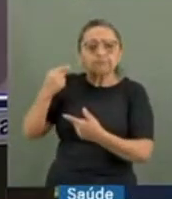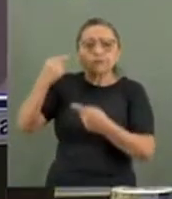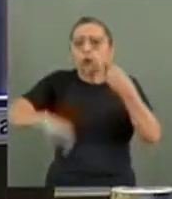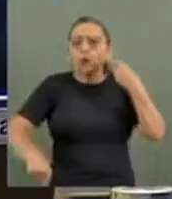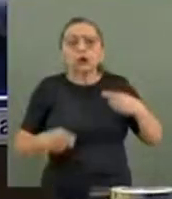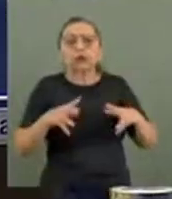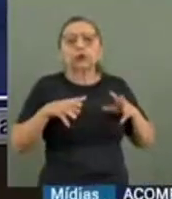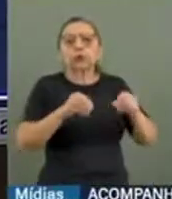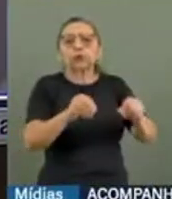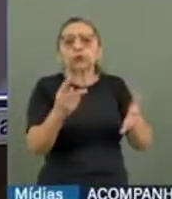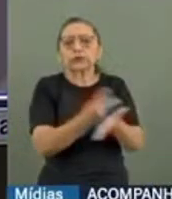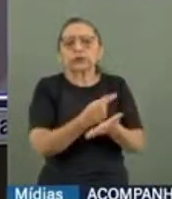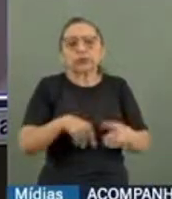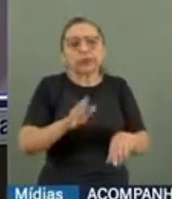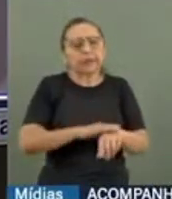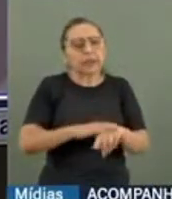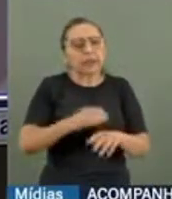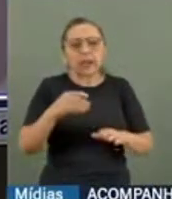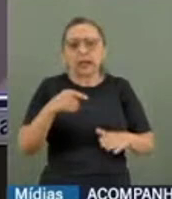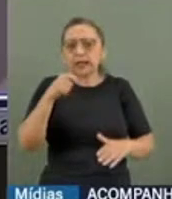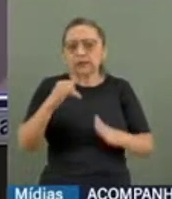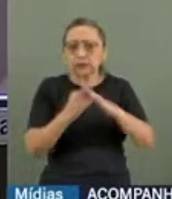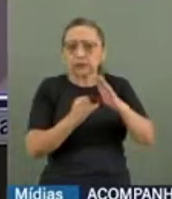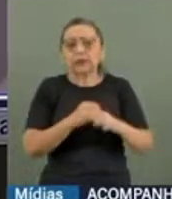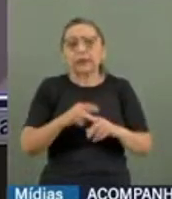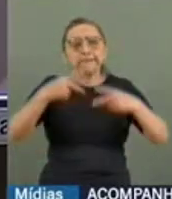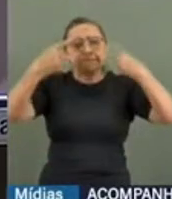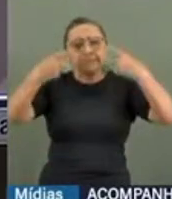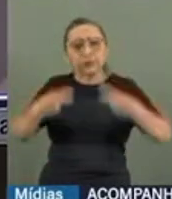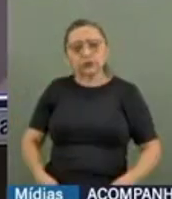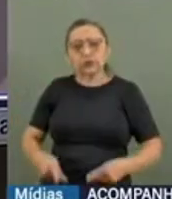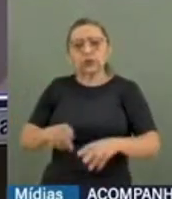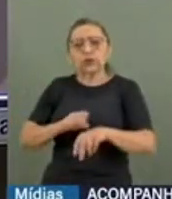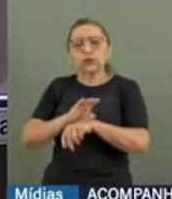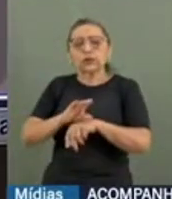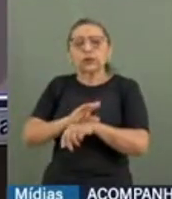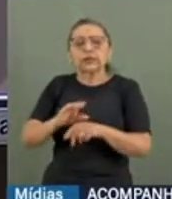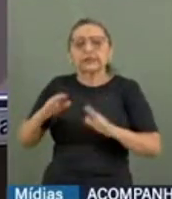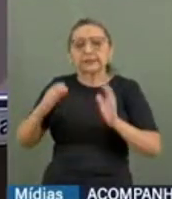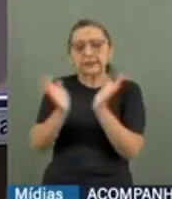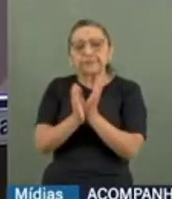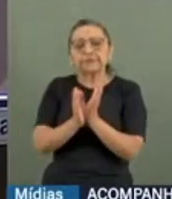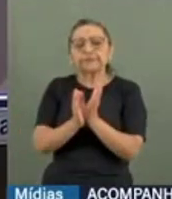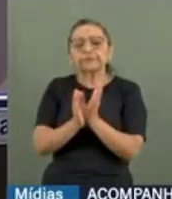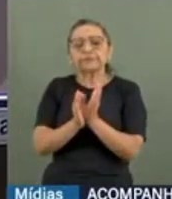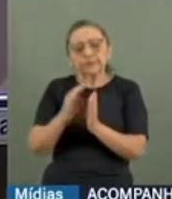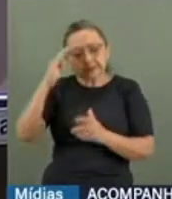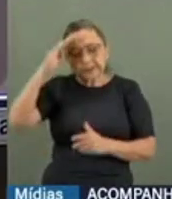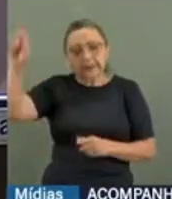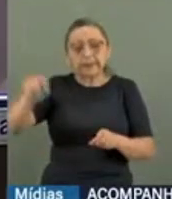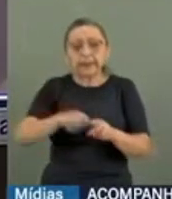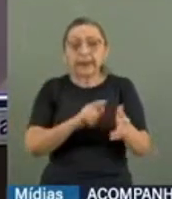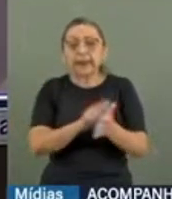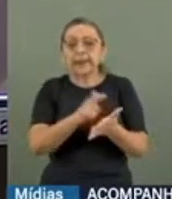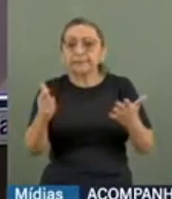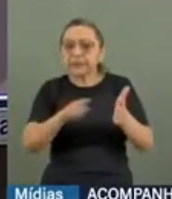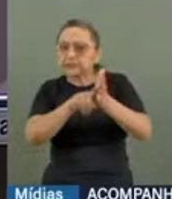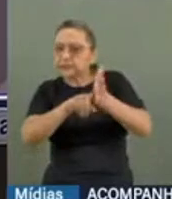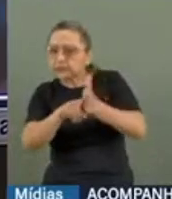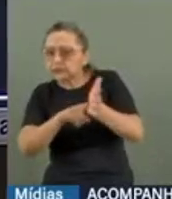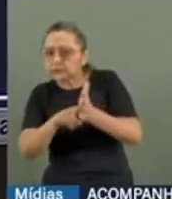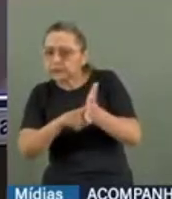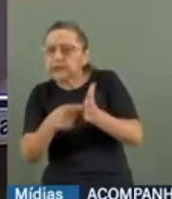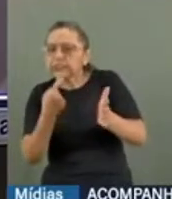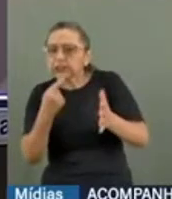aos ataques à ordem institucional, a postura constitucional das Forças Armadas e a imprensa investigativa crítica